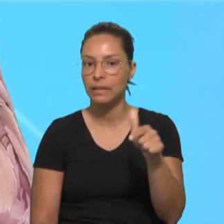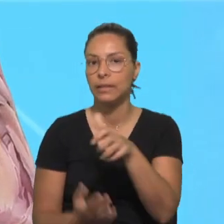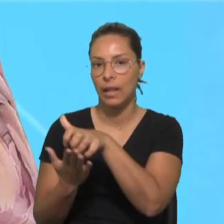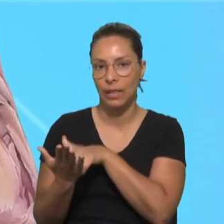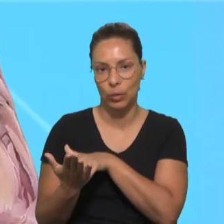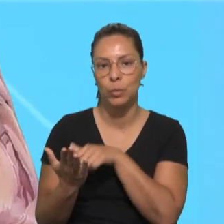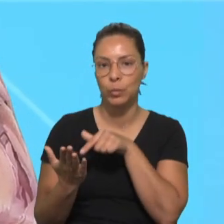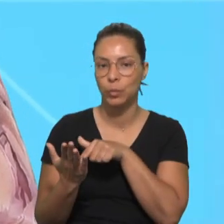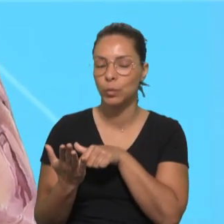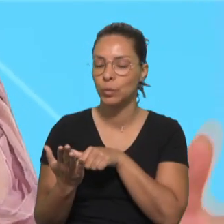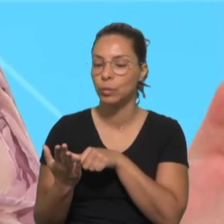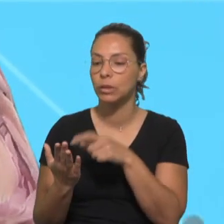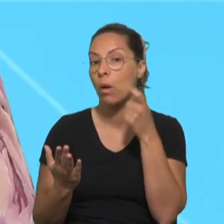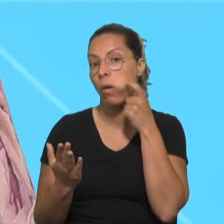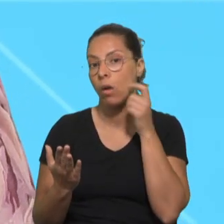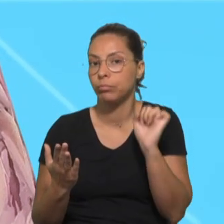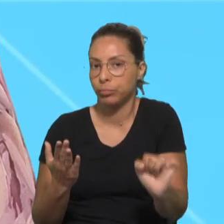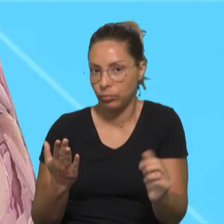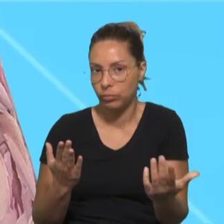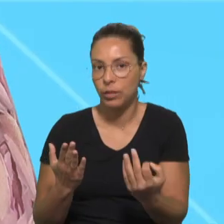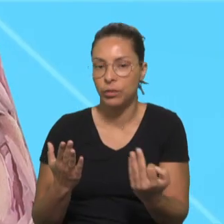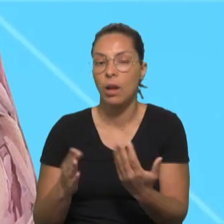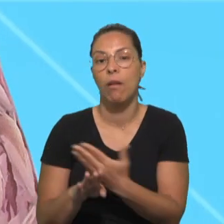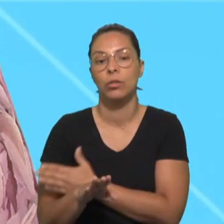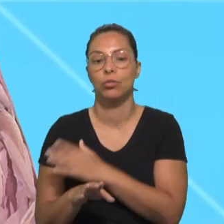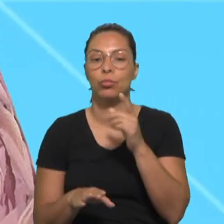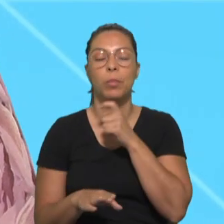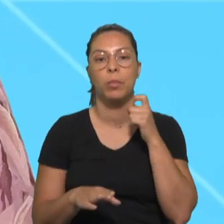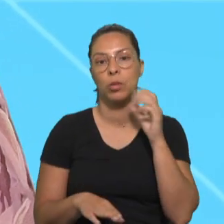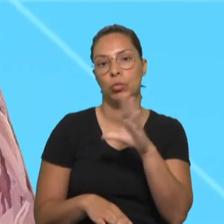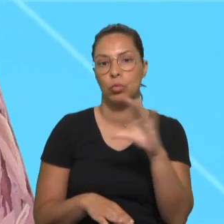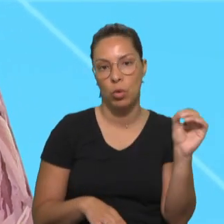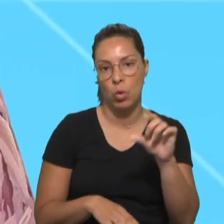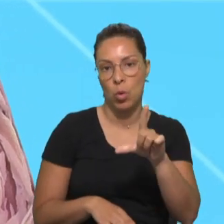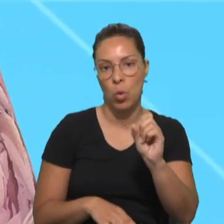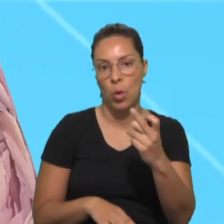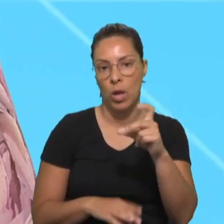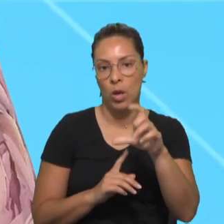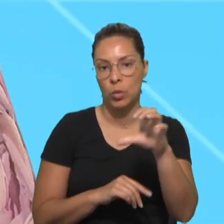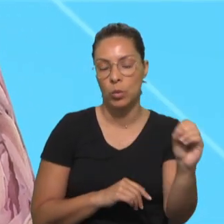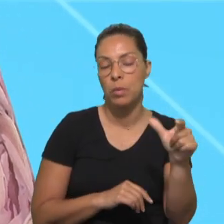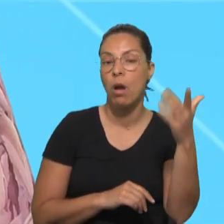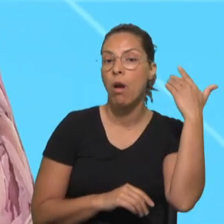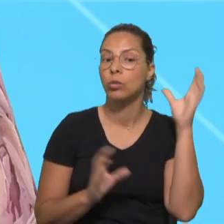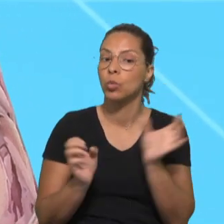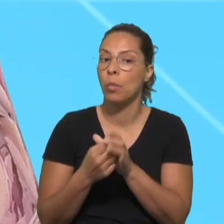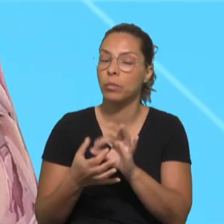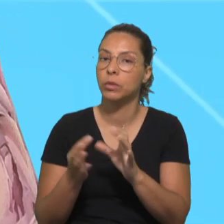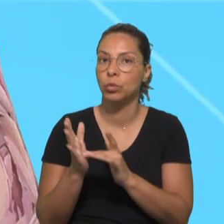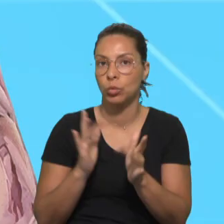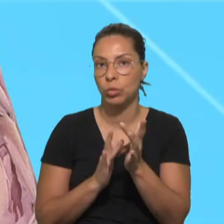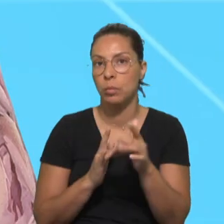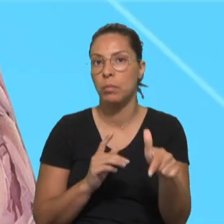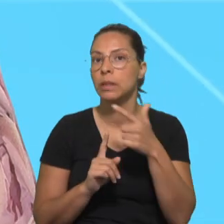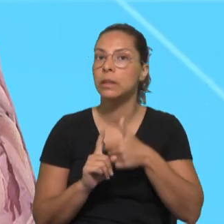esta liturgia da Páscoa, e como falava já o Padre João Lourenço, lembra-nos que a comunidade nascida de Cristo tem como tarefa fundamental, de facto, no